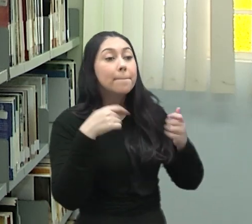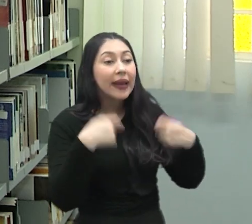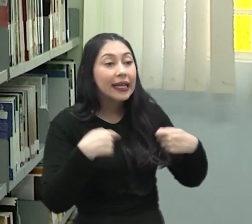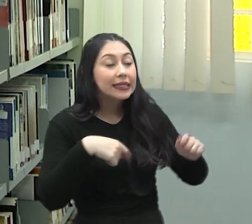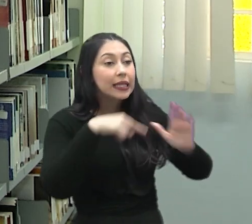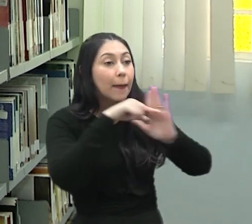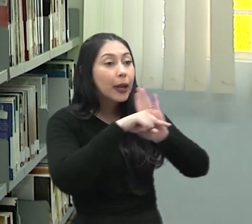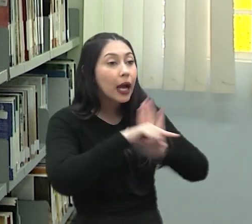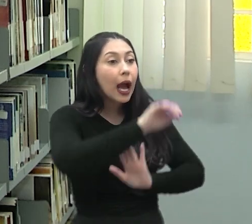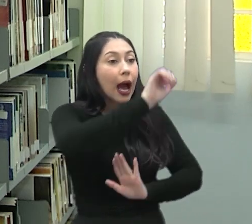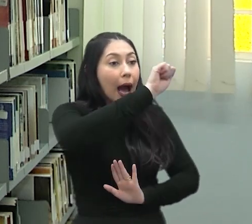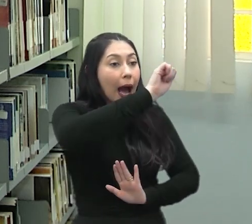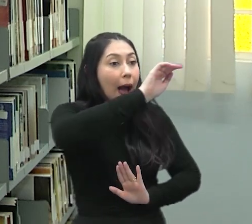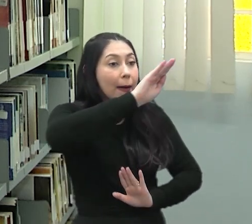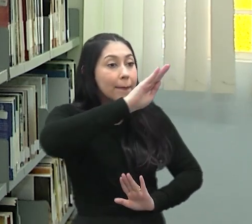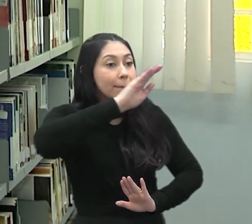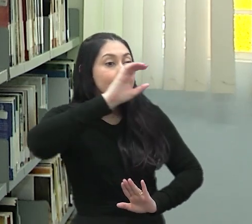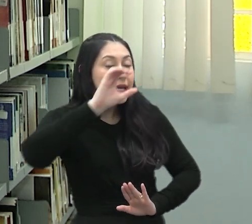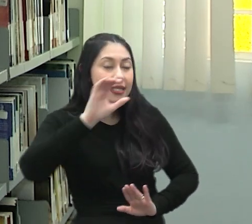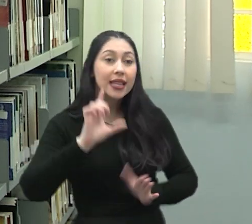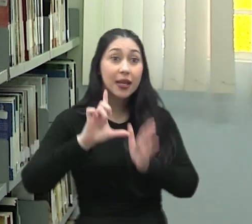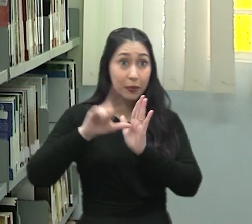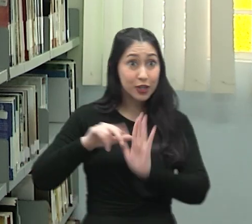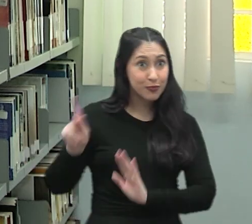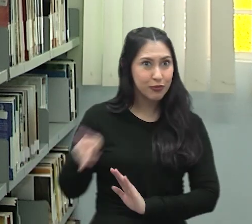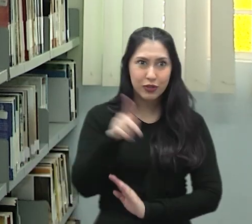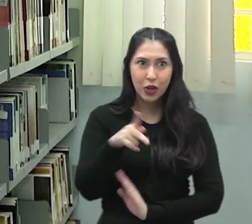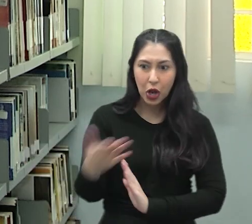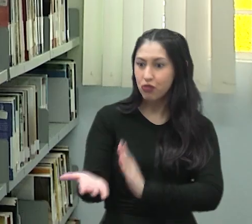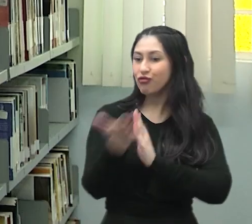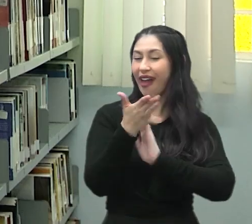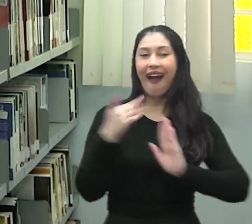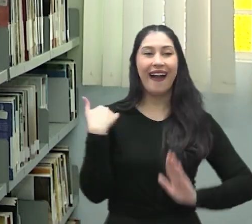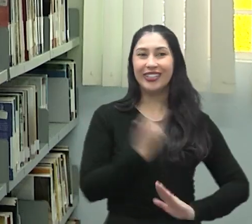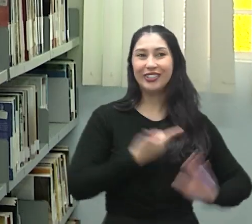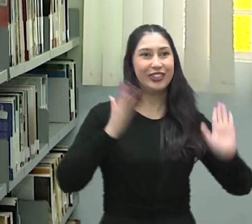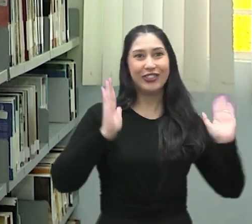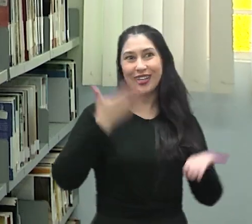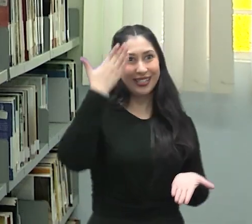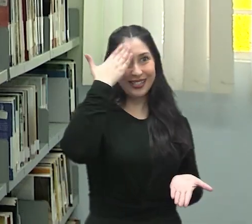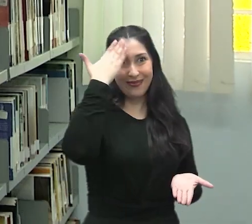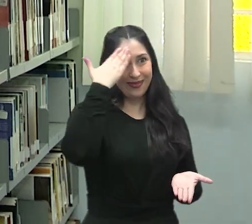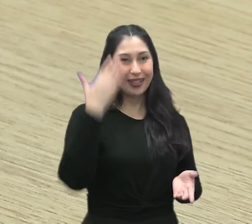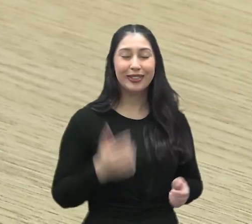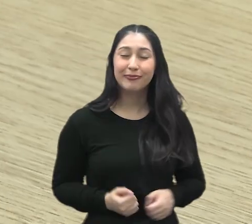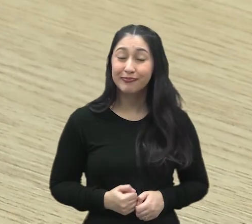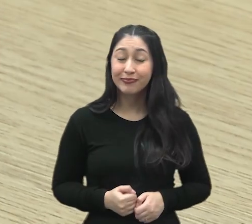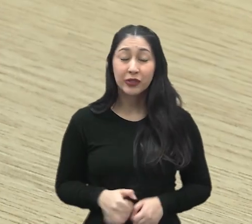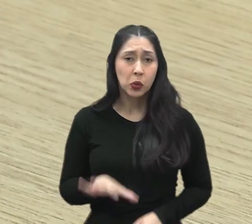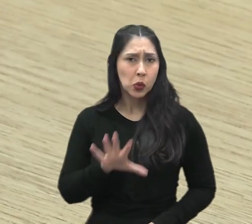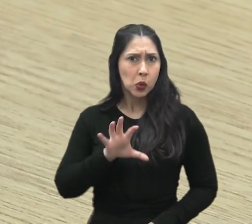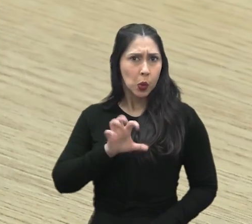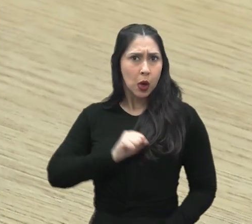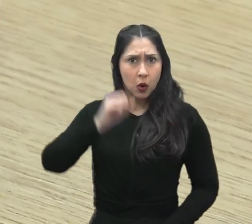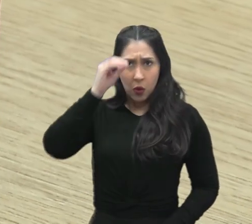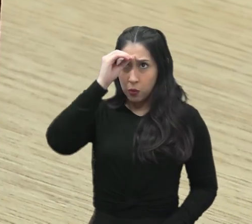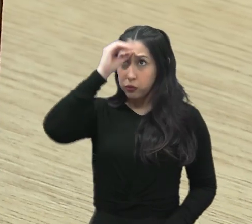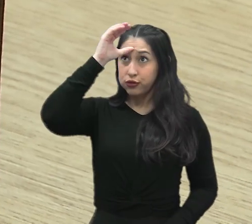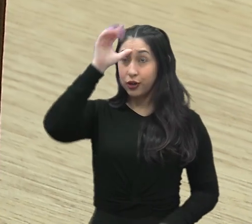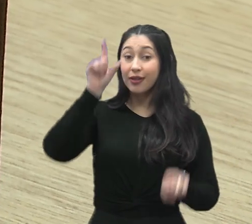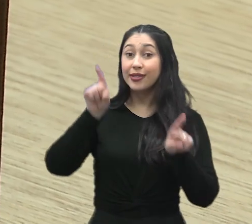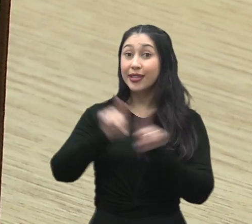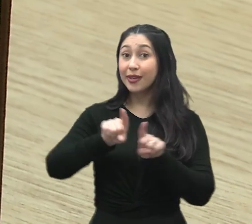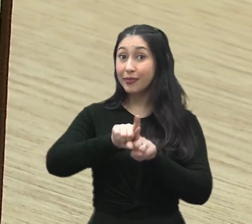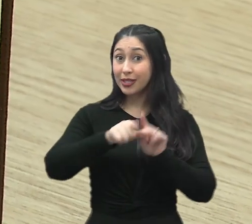pela letra do abecedário. Então, quando eu chegava na escola, a professora ia procurar para a gente, mas a gente já sabia, porque ele ensinava. Esse mesmo amor pelo